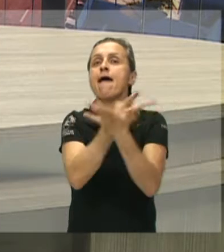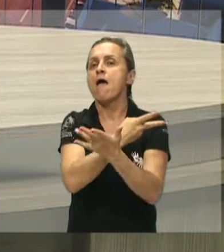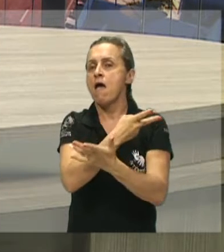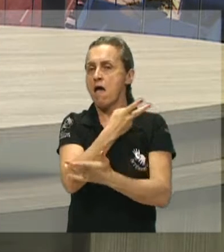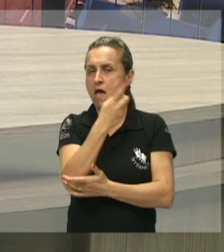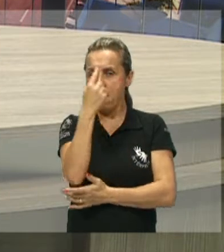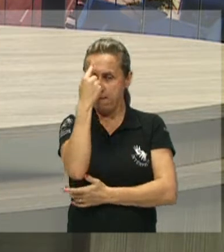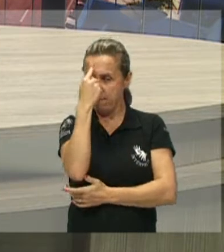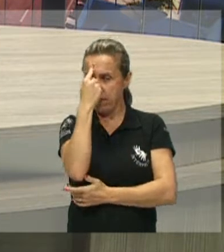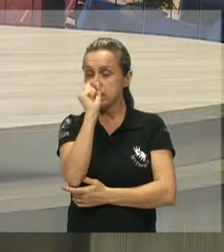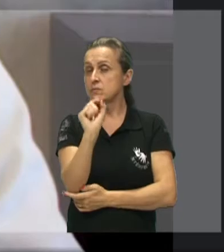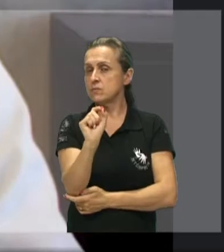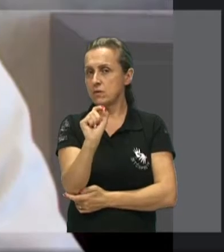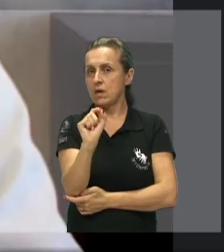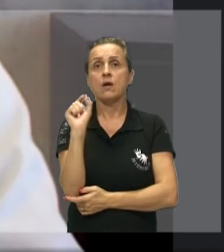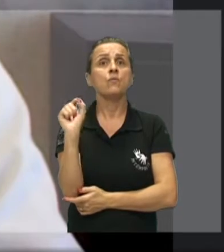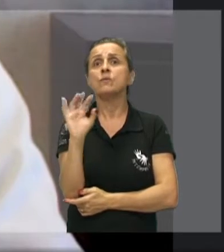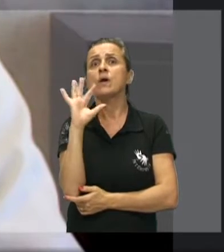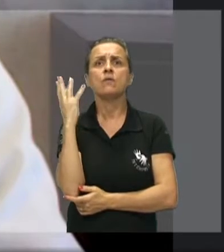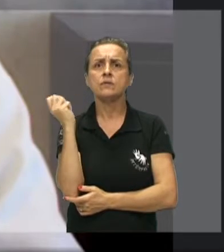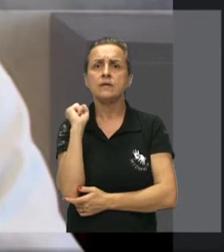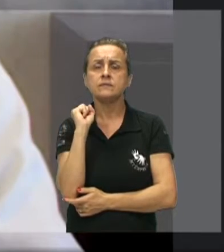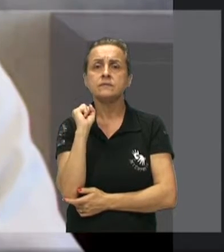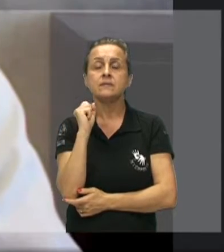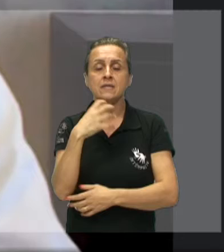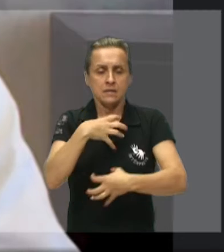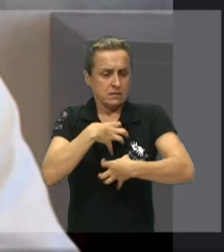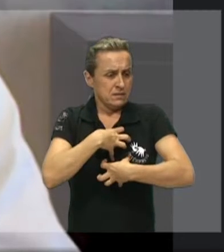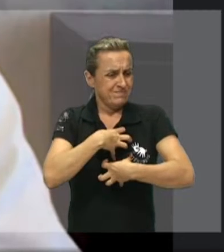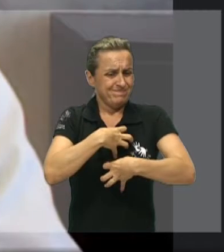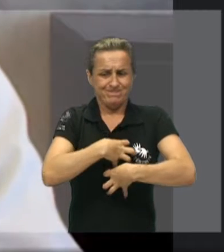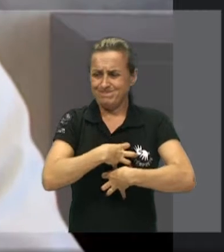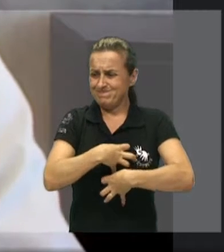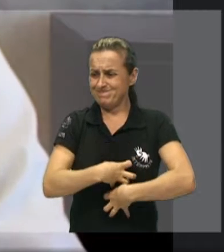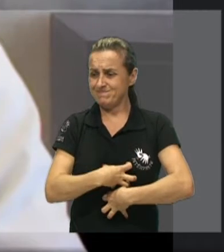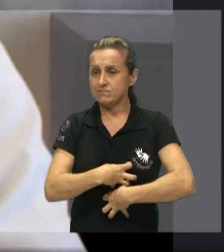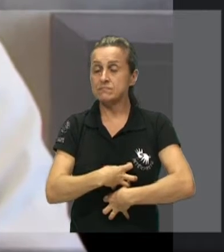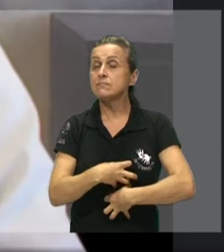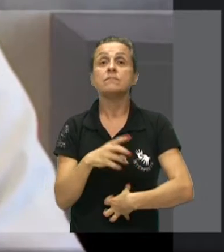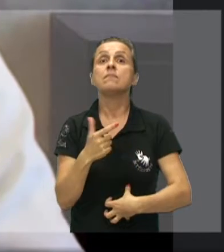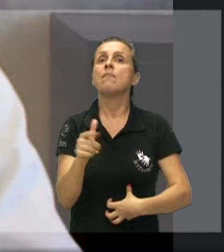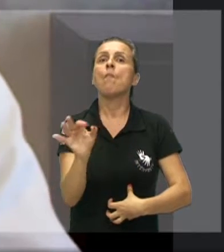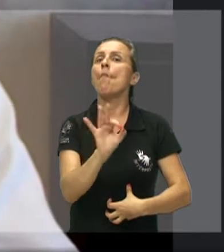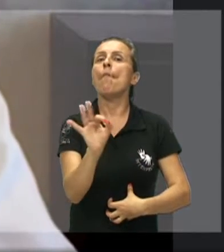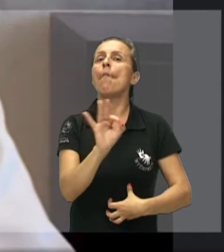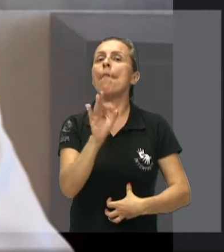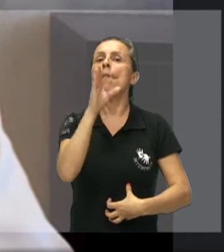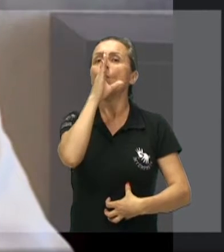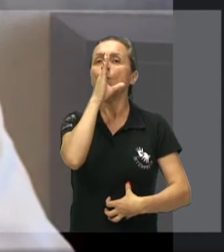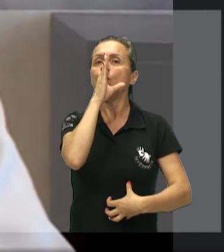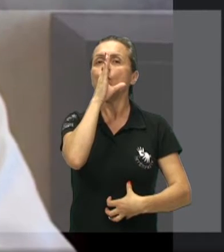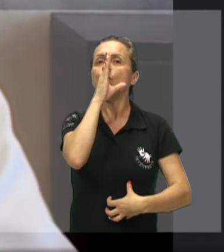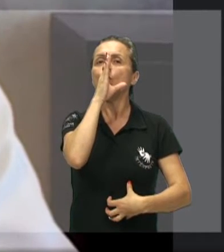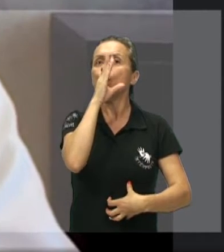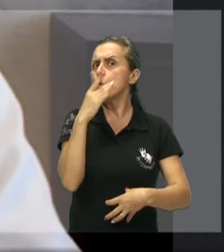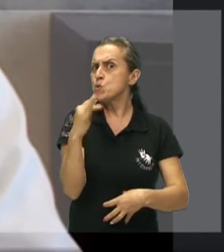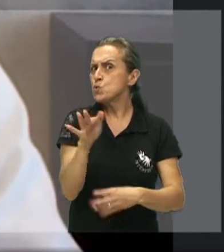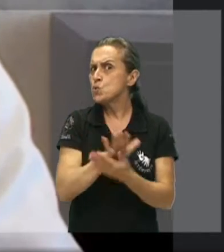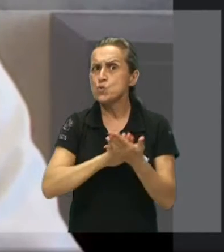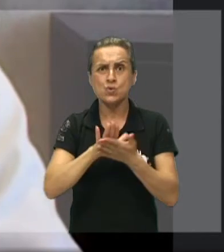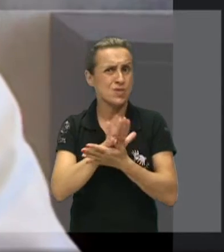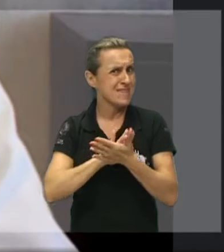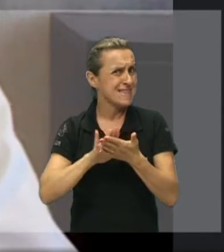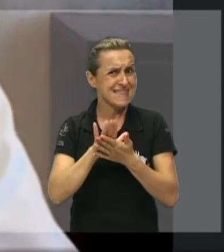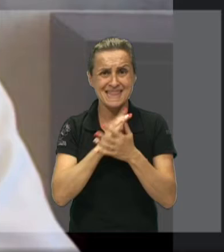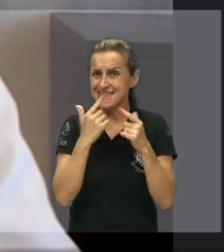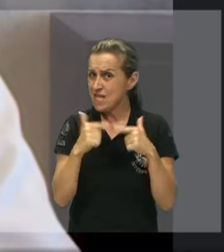O que ocorre é que ele não dá sintoma. Quando ele é no início, e sobretudo se ele for